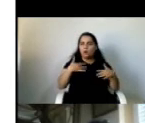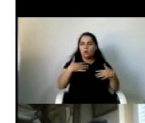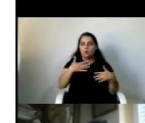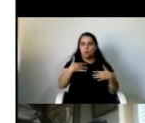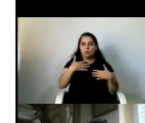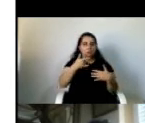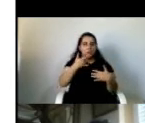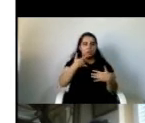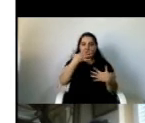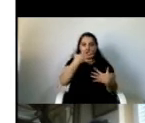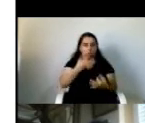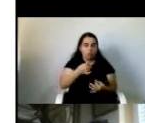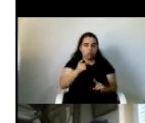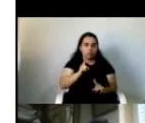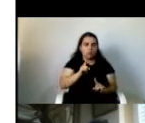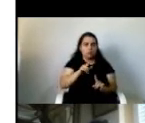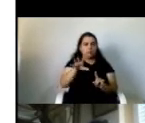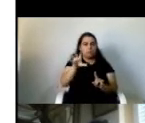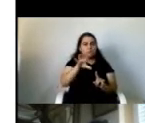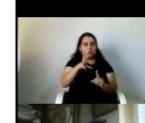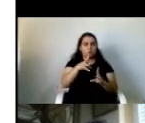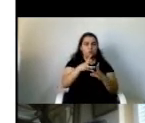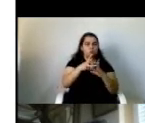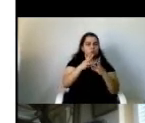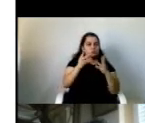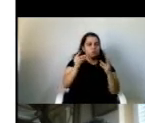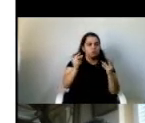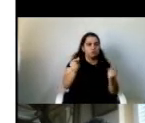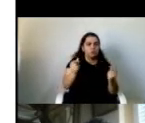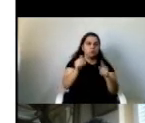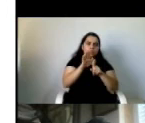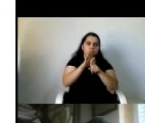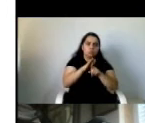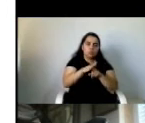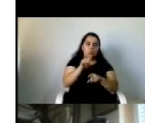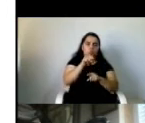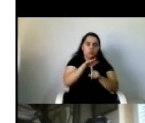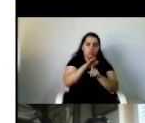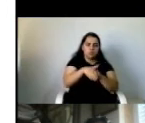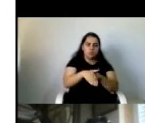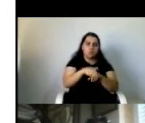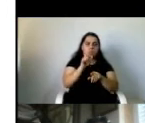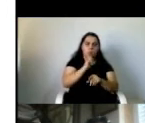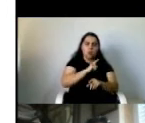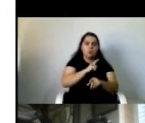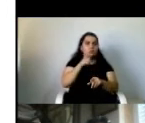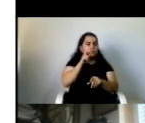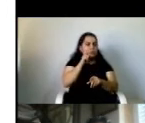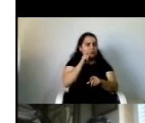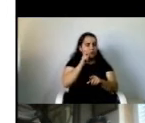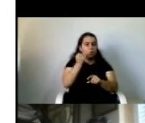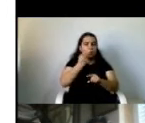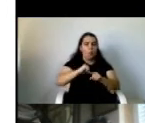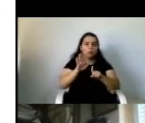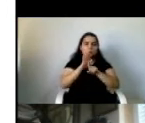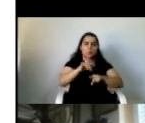uma grande descrença face aos mecanismos que existem para que se possam defender, ou seja, as pessoas